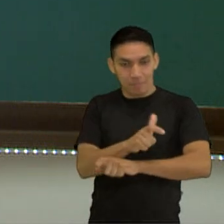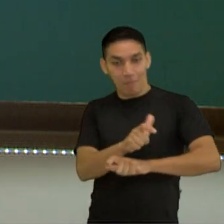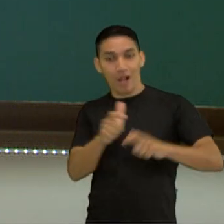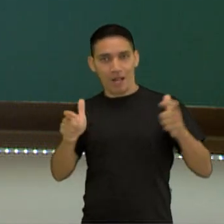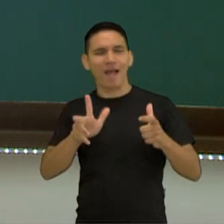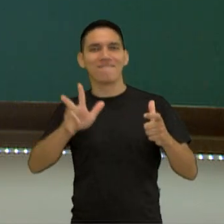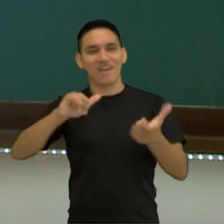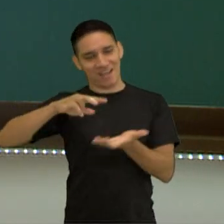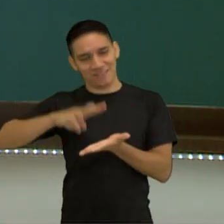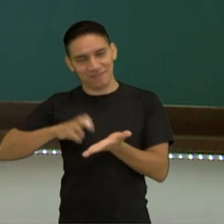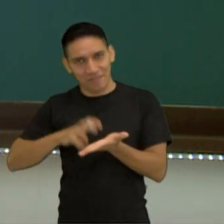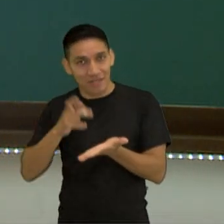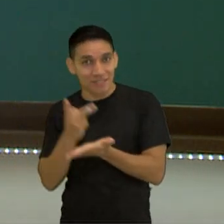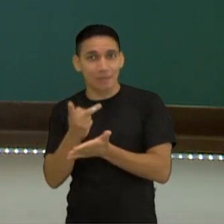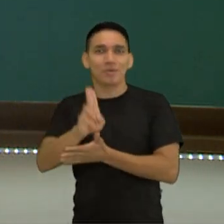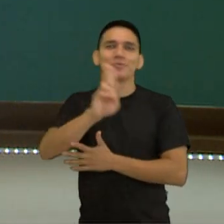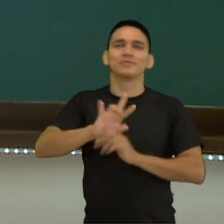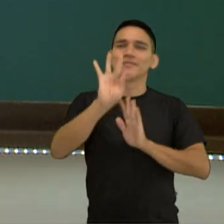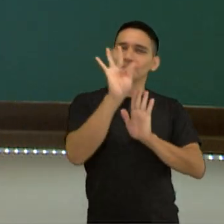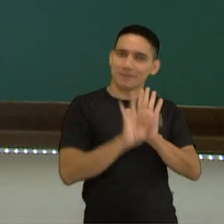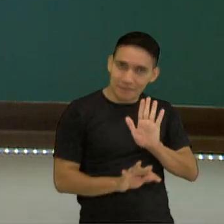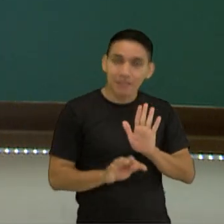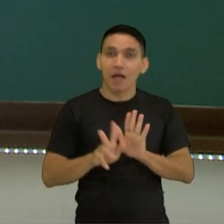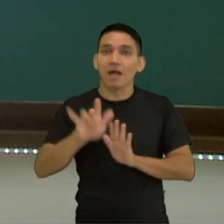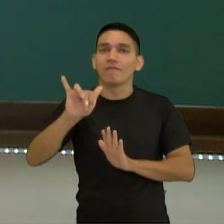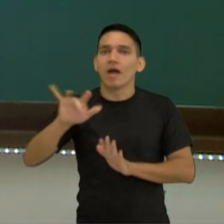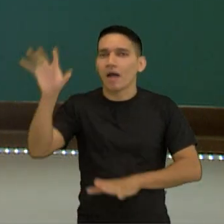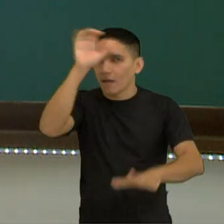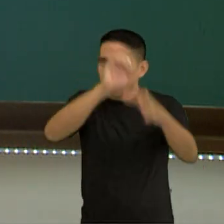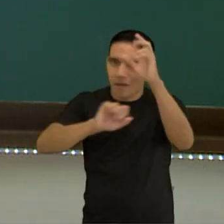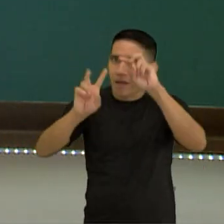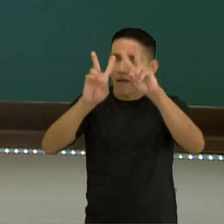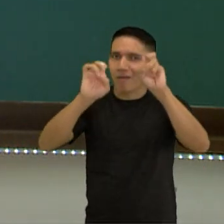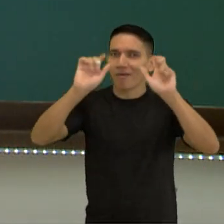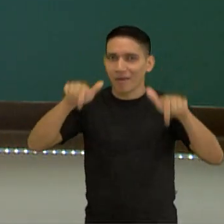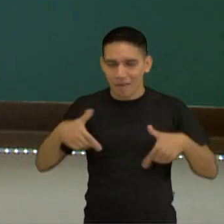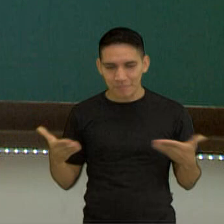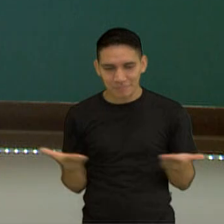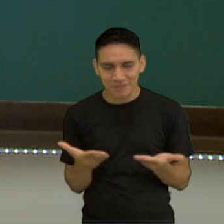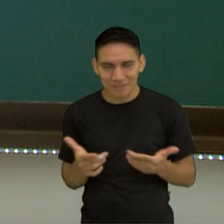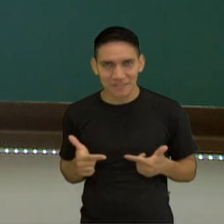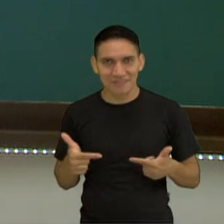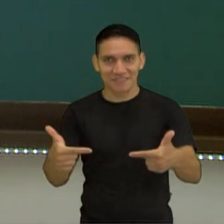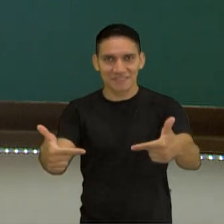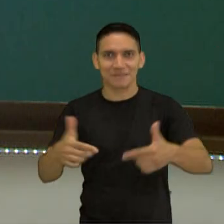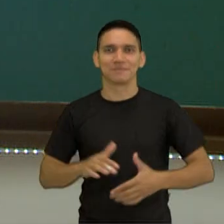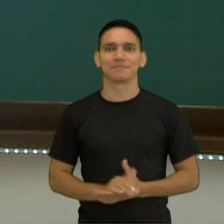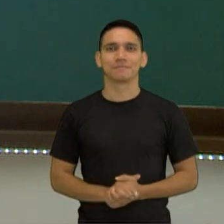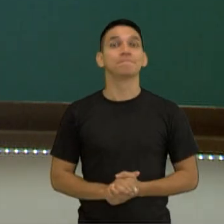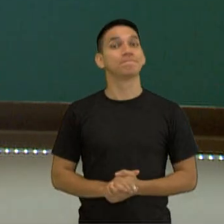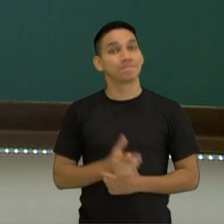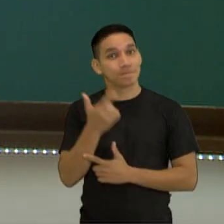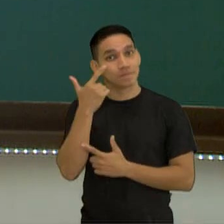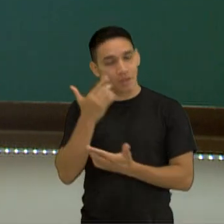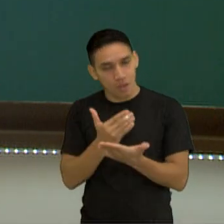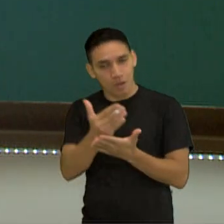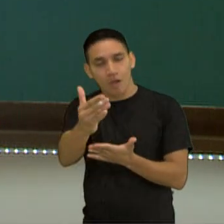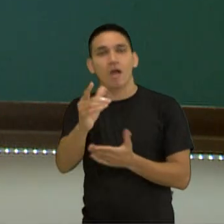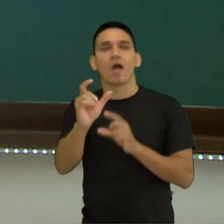nosso vocabulário através dos textos e vamos aprender sobre o presente contínuo. Iniciando